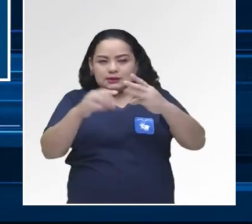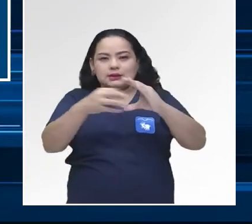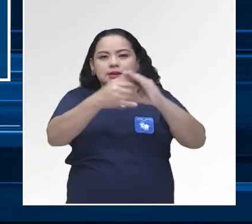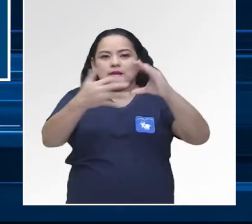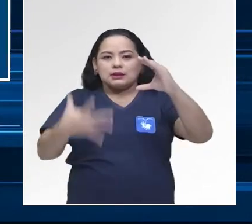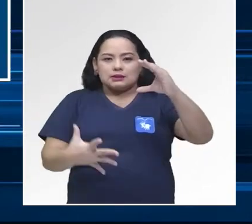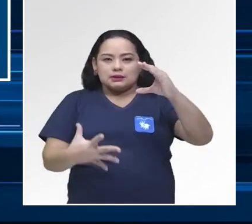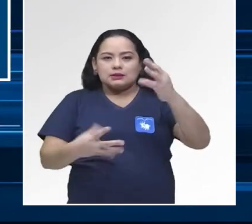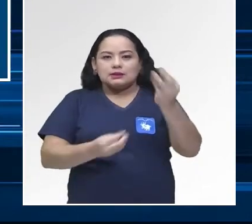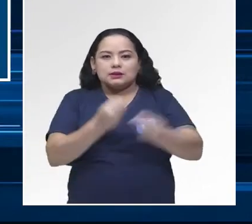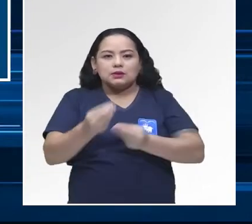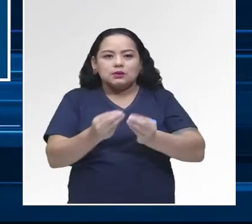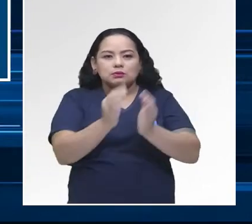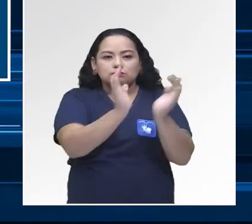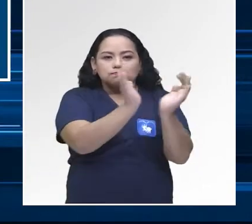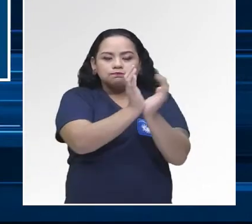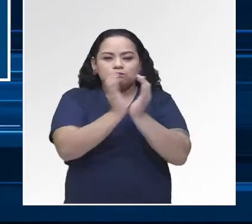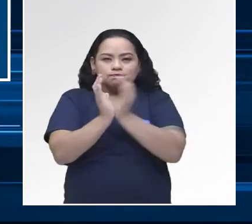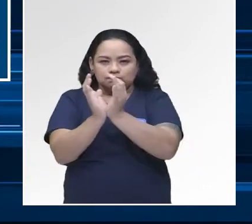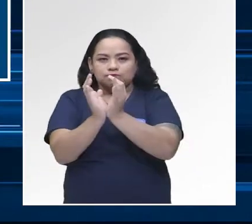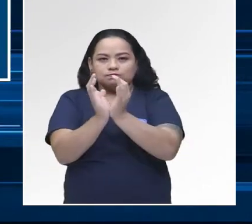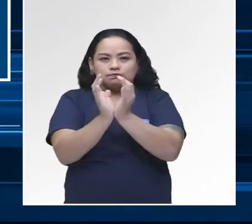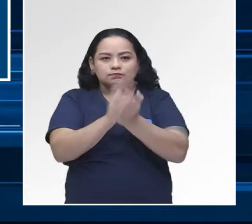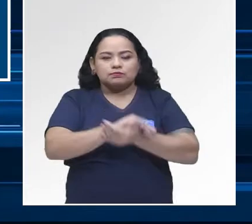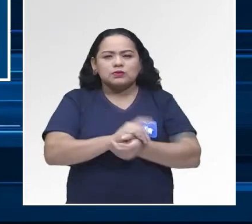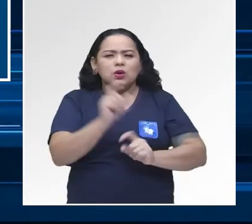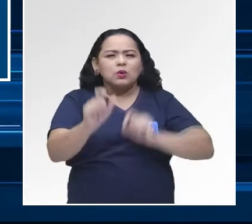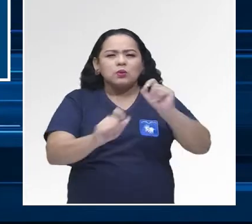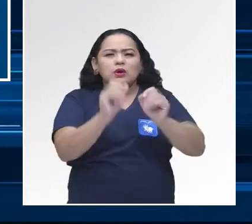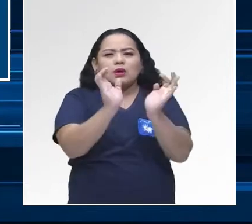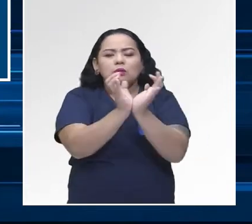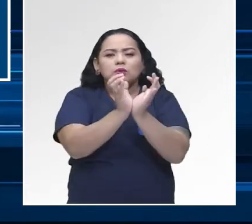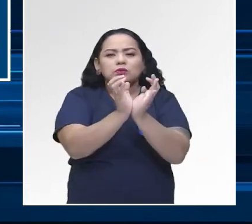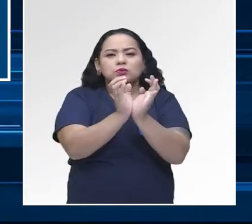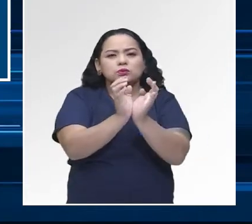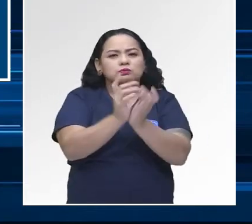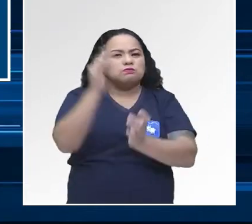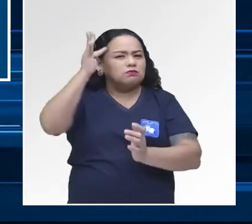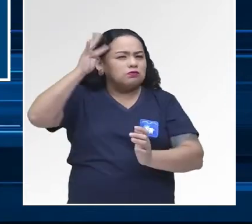que ela é de conjunto. O que é isso, pessoal?